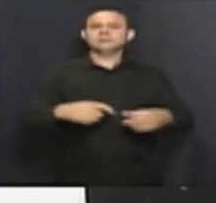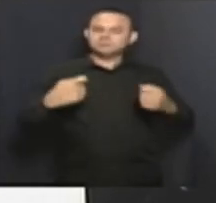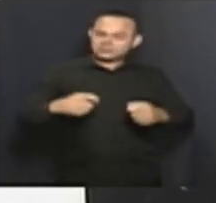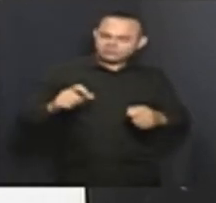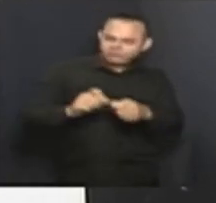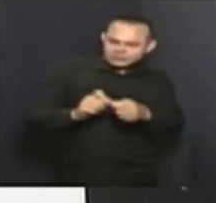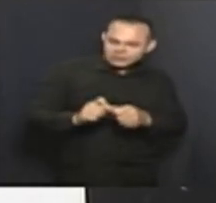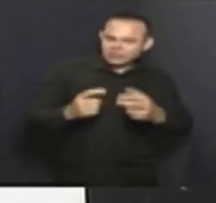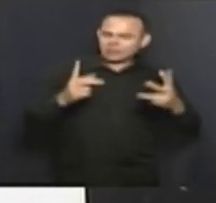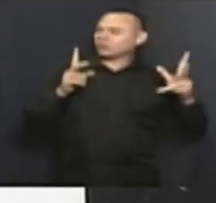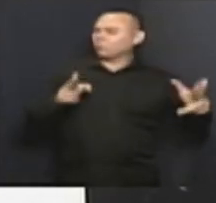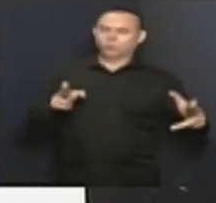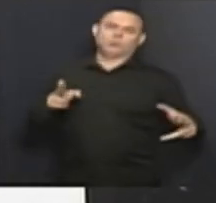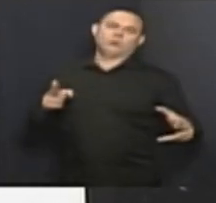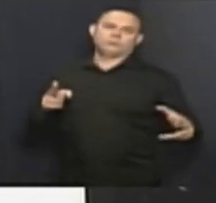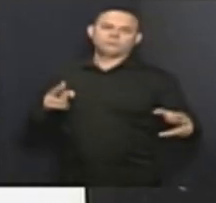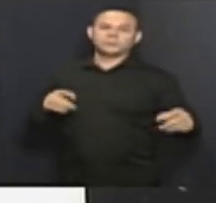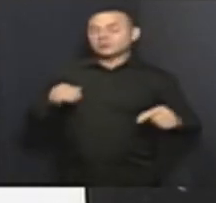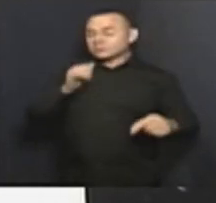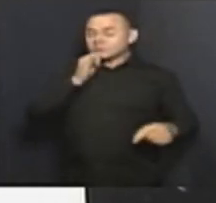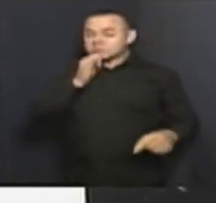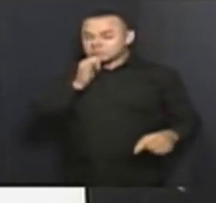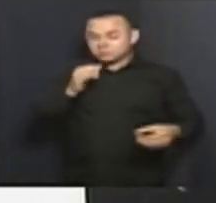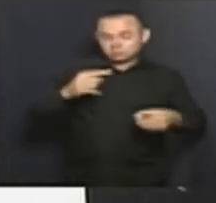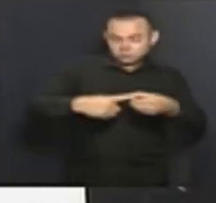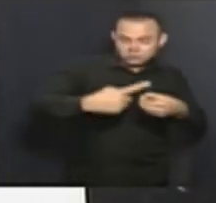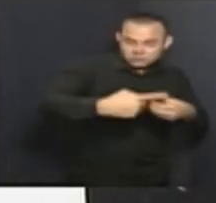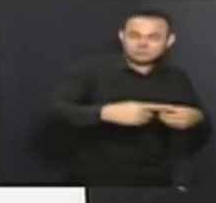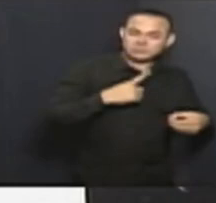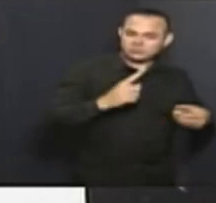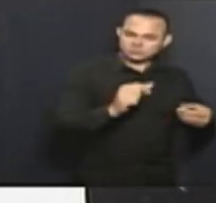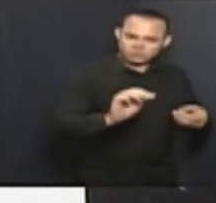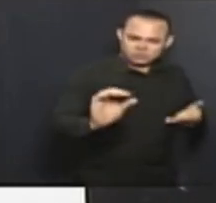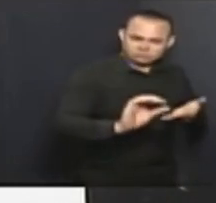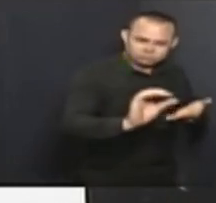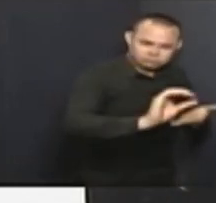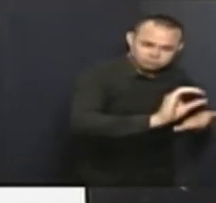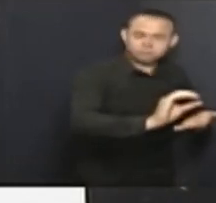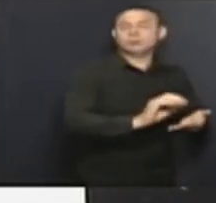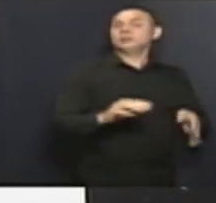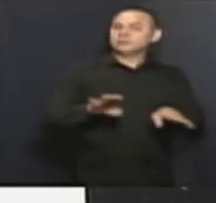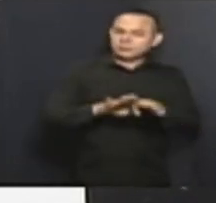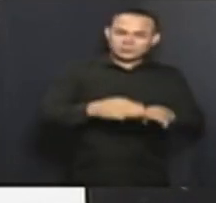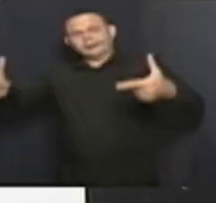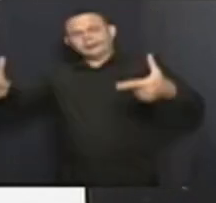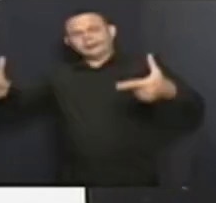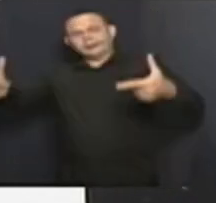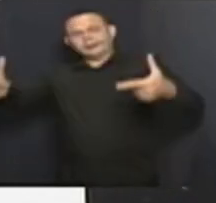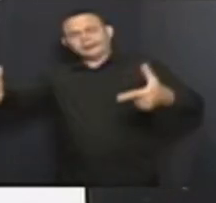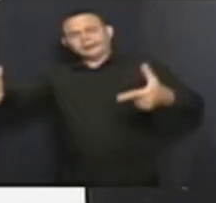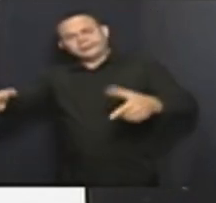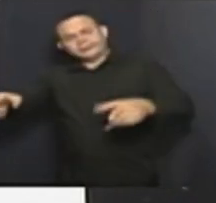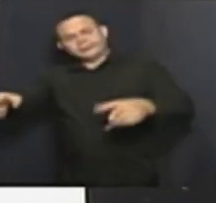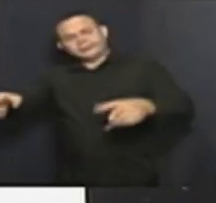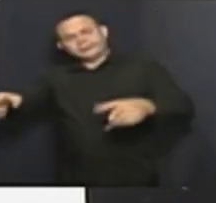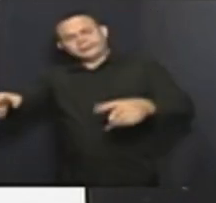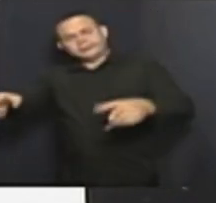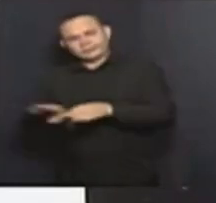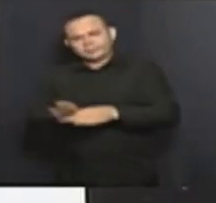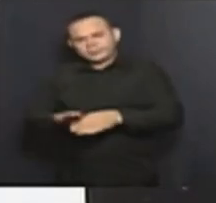está tendo seu orçamento e é grande e além disso temos repasse também tem menos funcional emendas